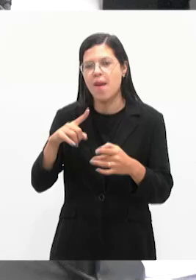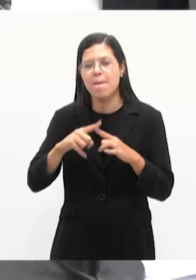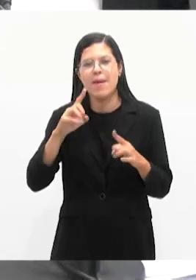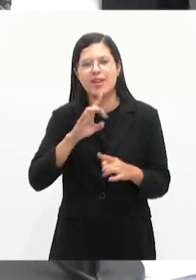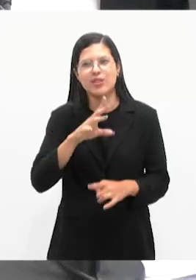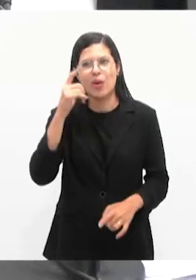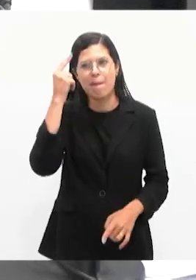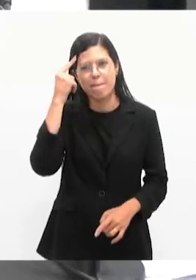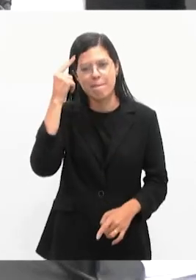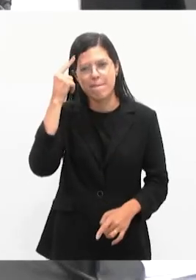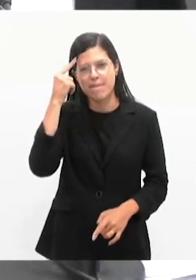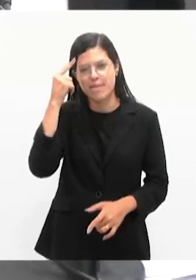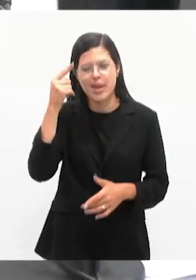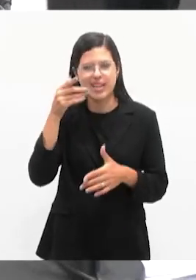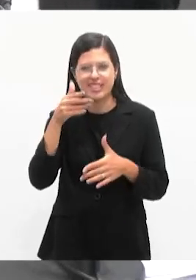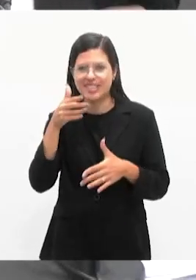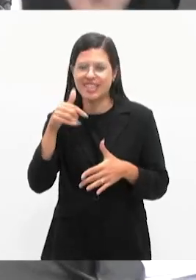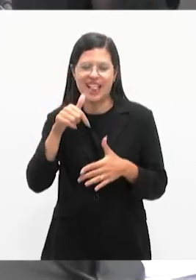Pensar não é proibido, né?